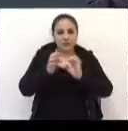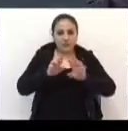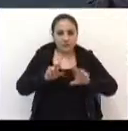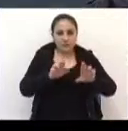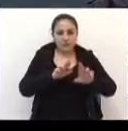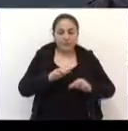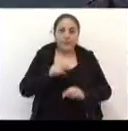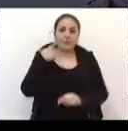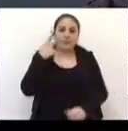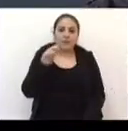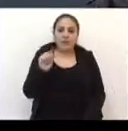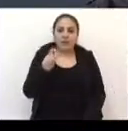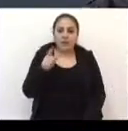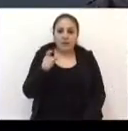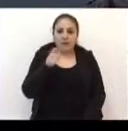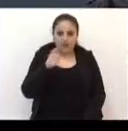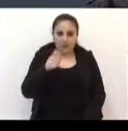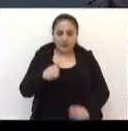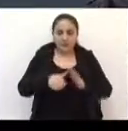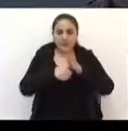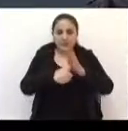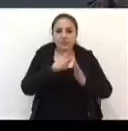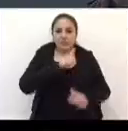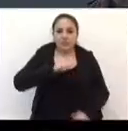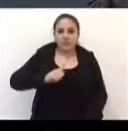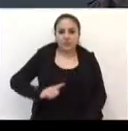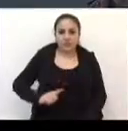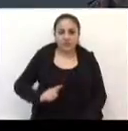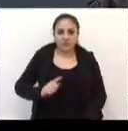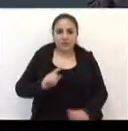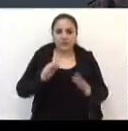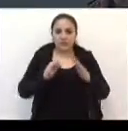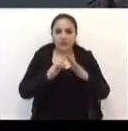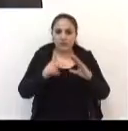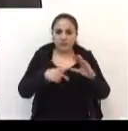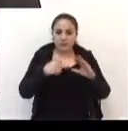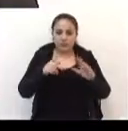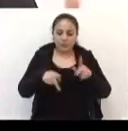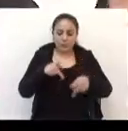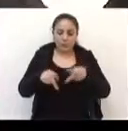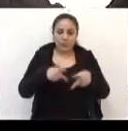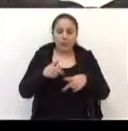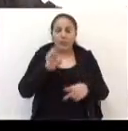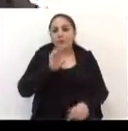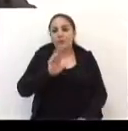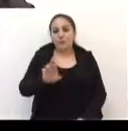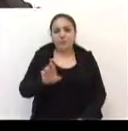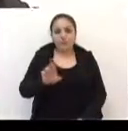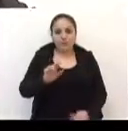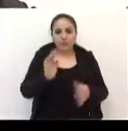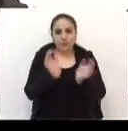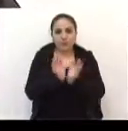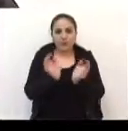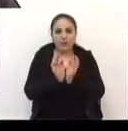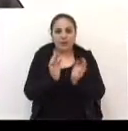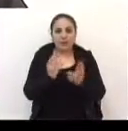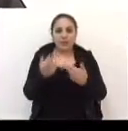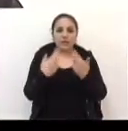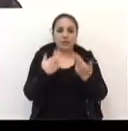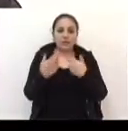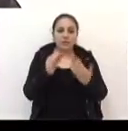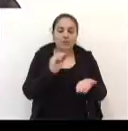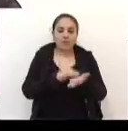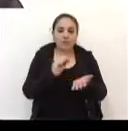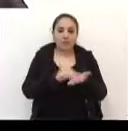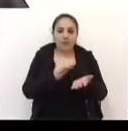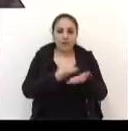região. O vereador Alex Necker, líder do governo na Casa do Povo, respondeu à afirmação do colega sobre a falta